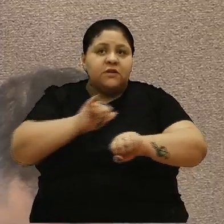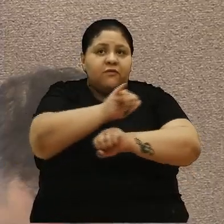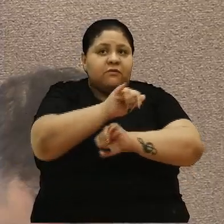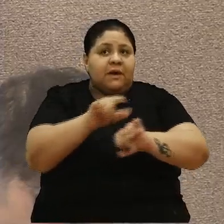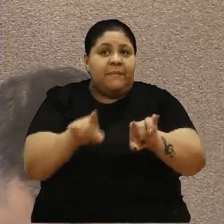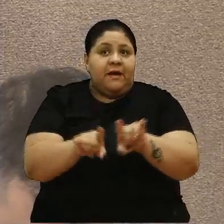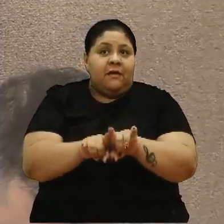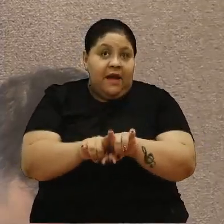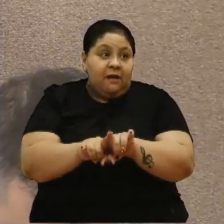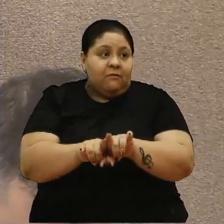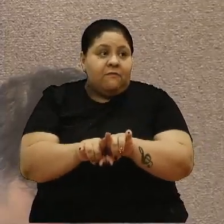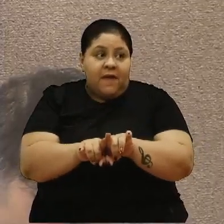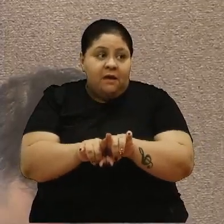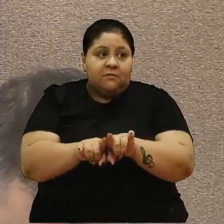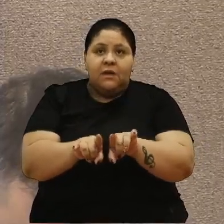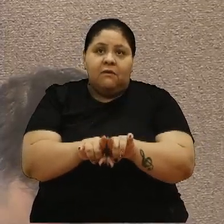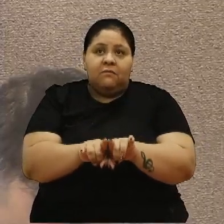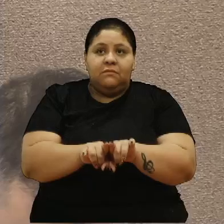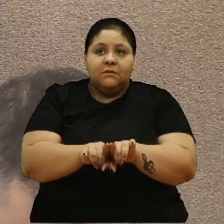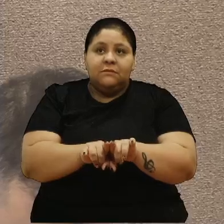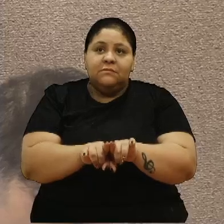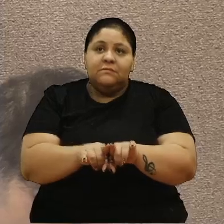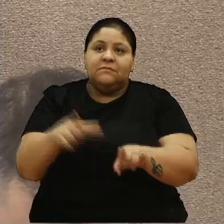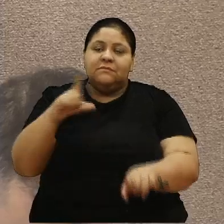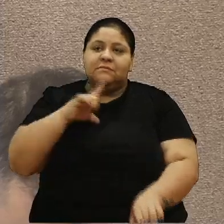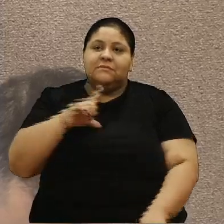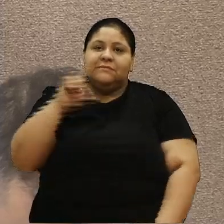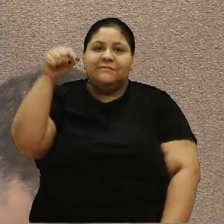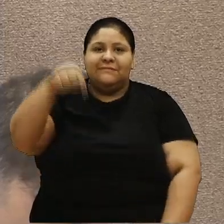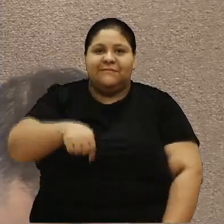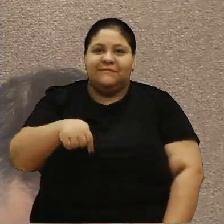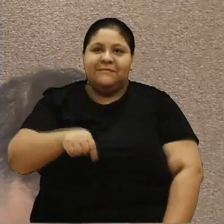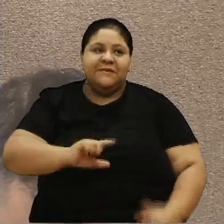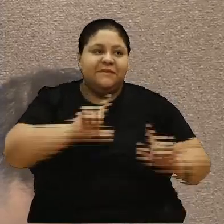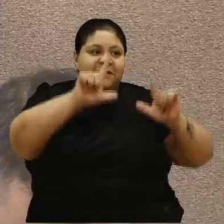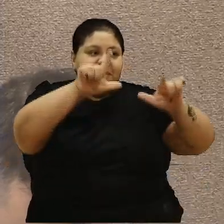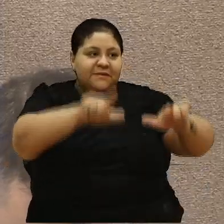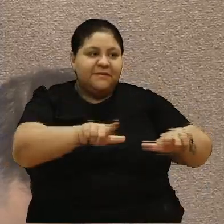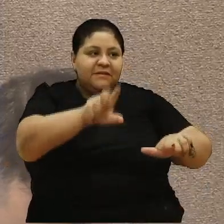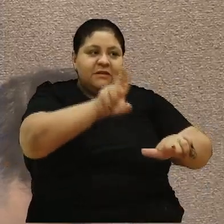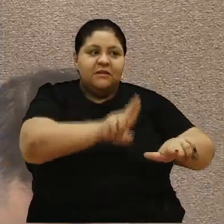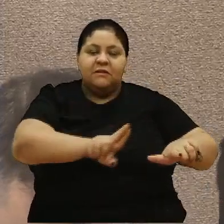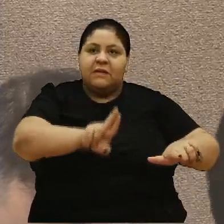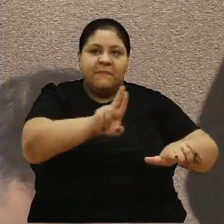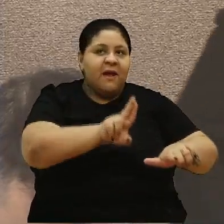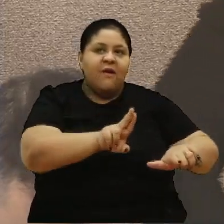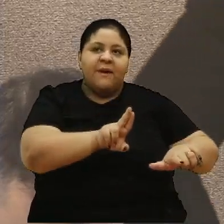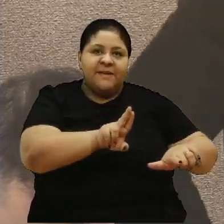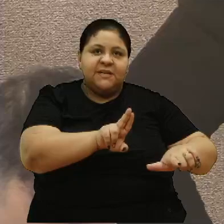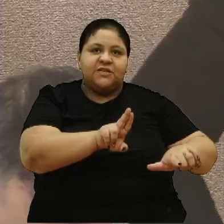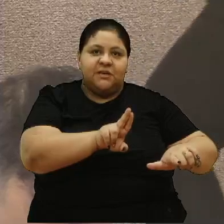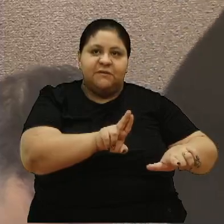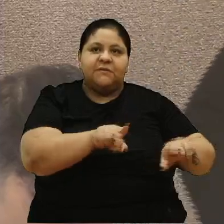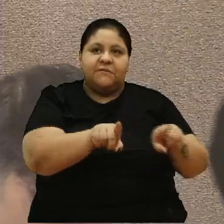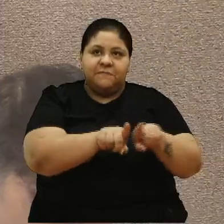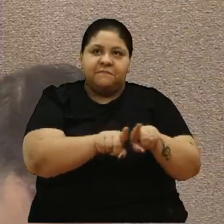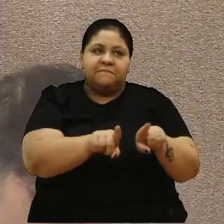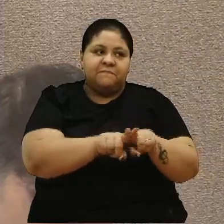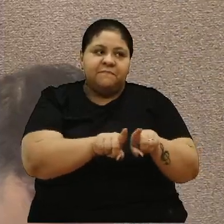Hugo Cantergiani. Nós temos aqui um local que foi utilizado